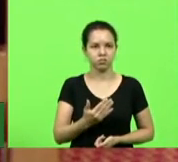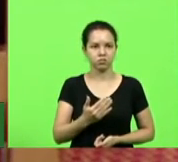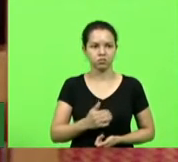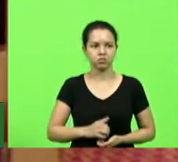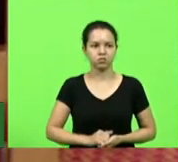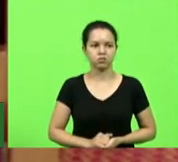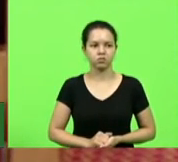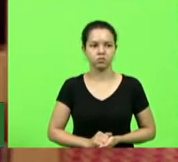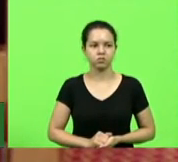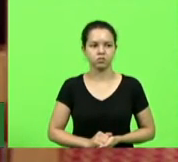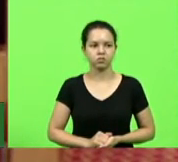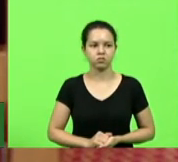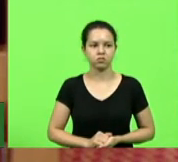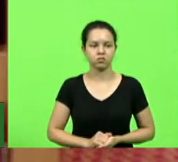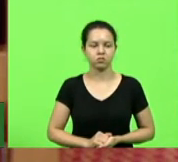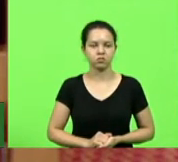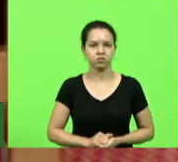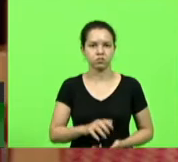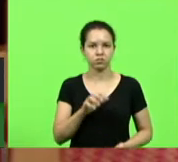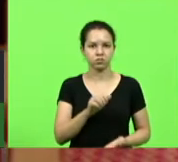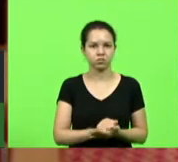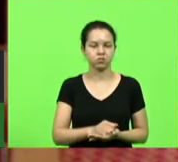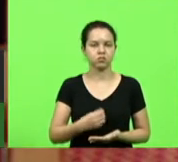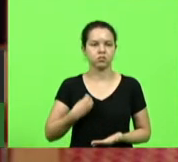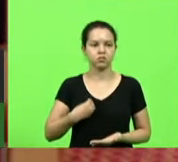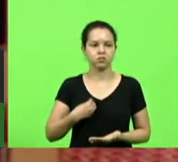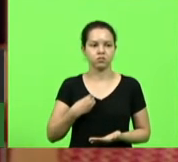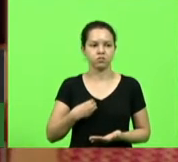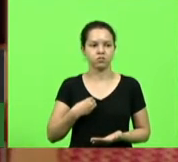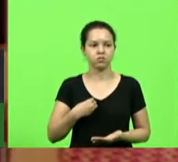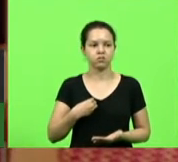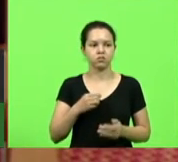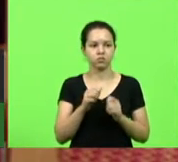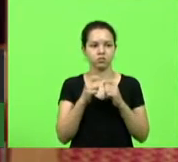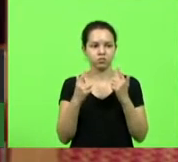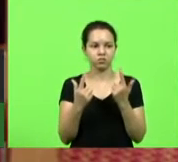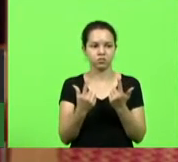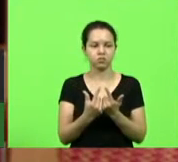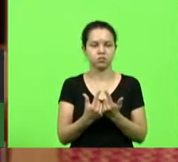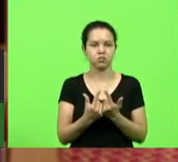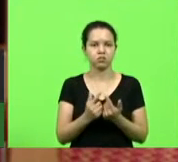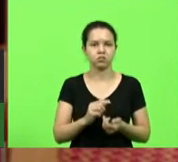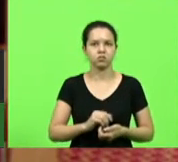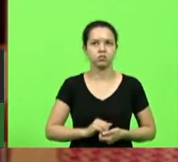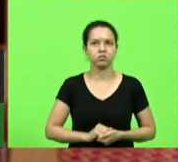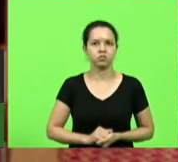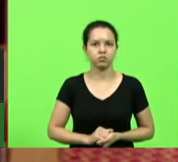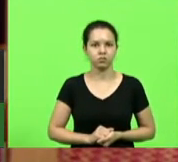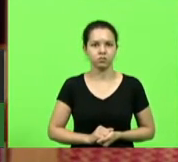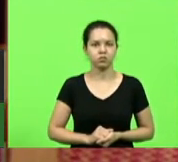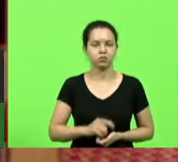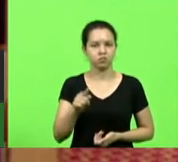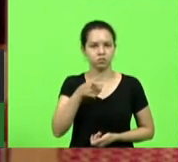para registrar a presença na casa, quando o senhor toma um golinho de